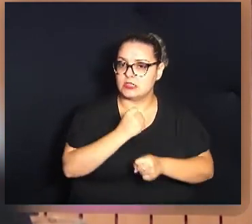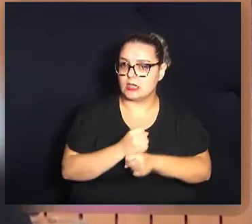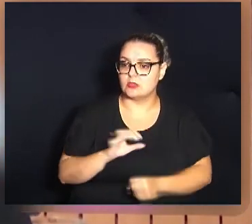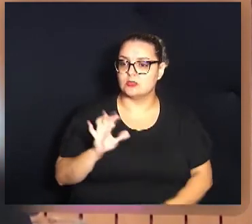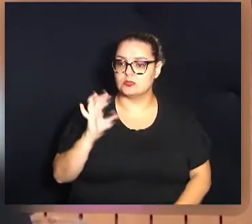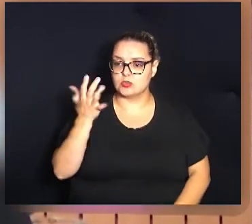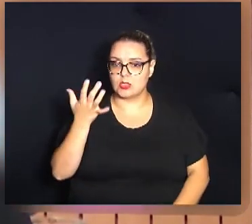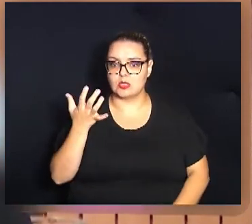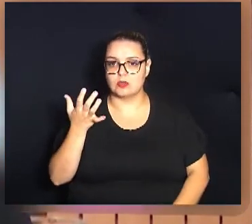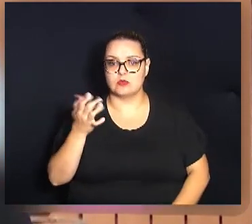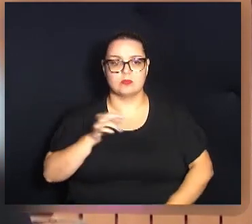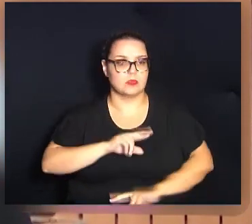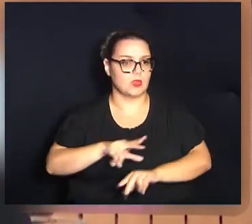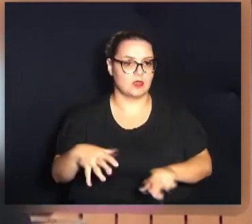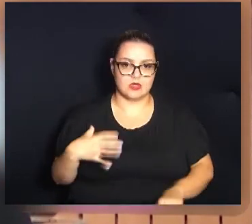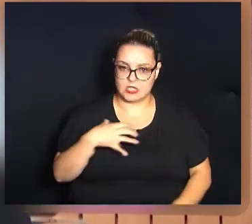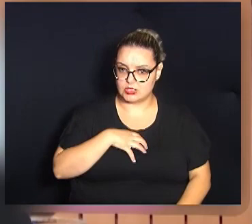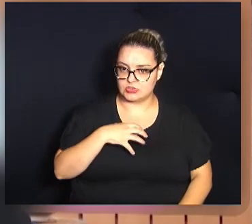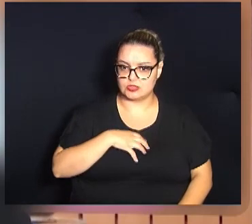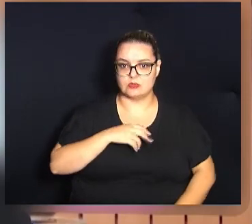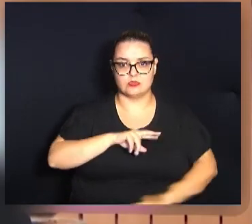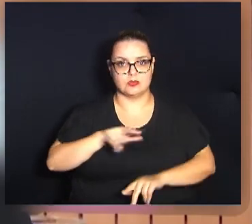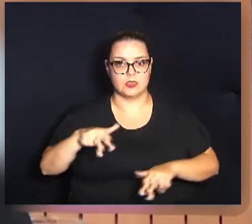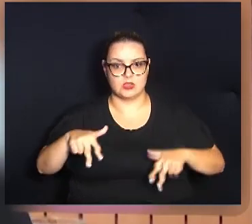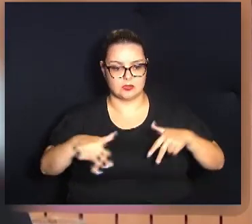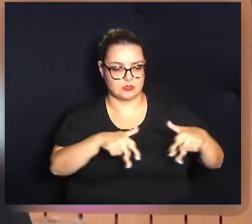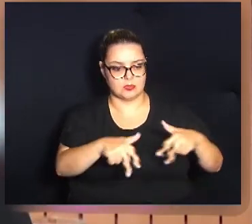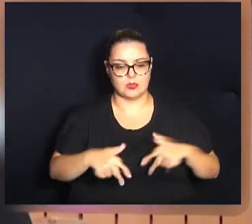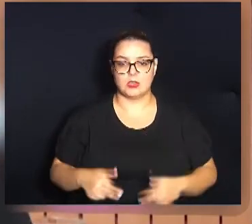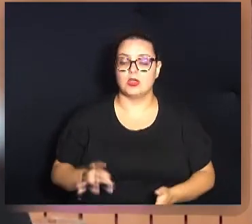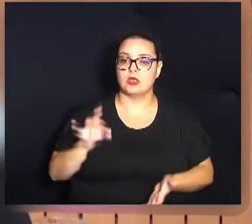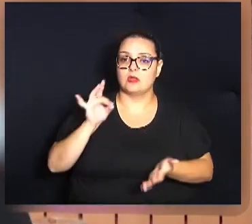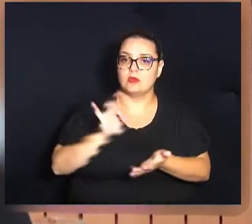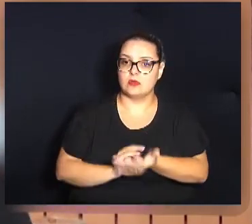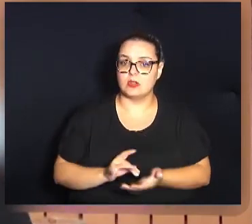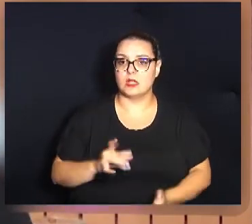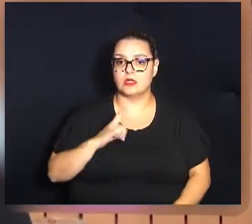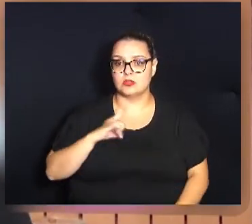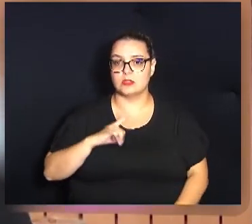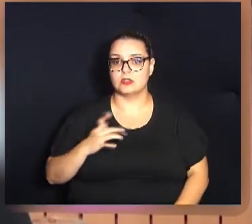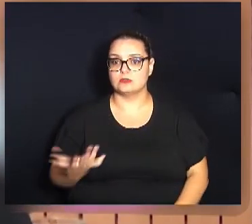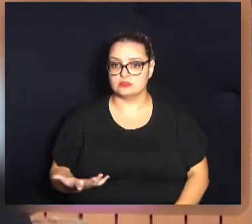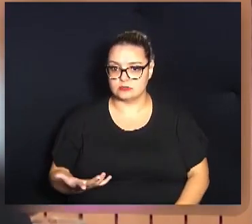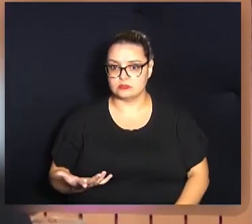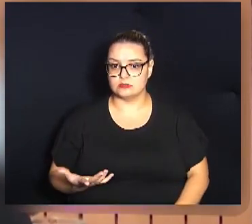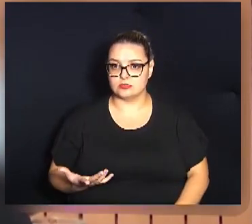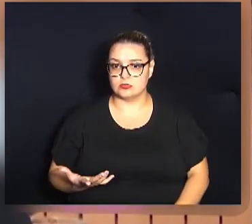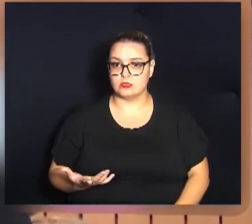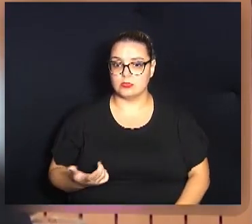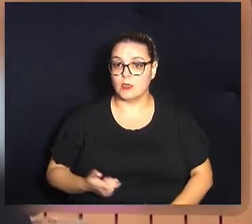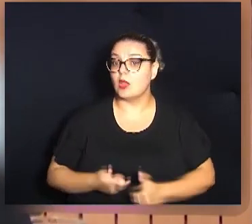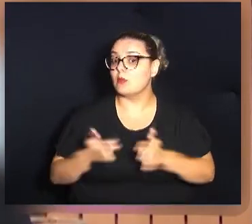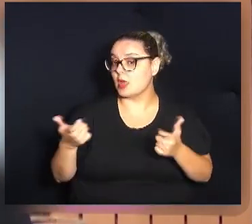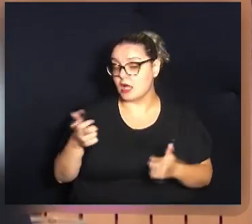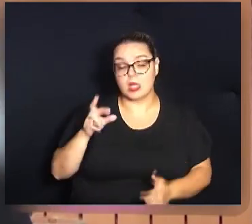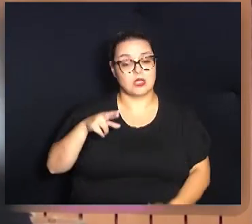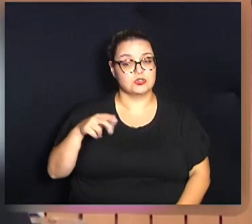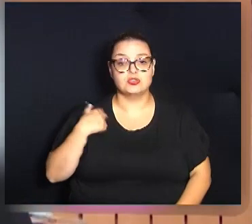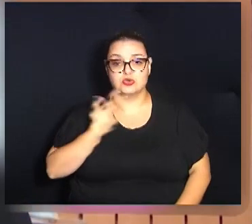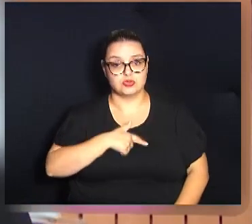acontece de diversas formas, por muitas mãos, e o fato de existir há tanto tempo é um grande motivo para a gente sempre